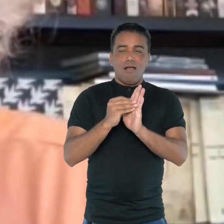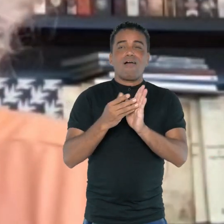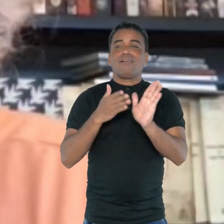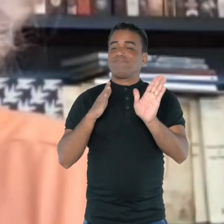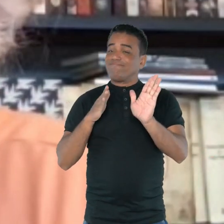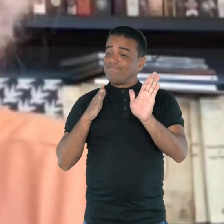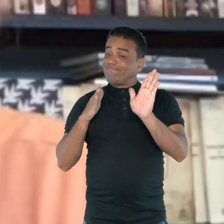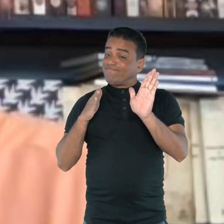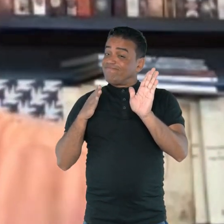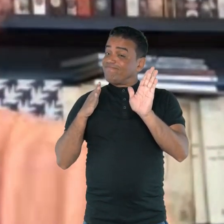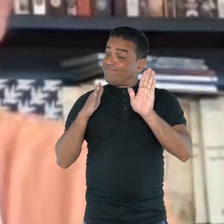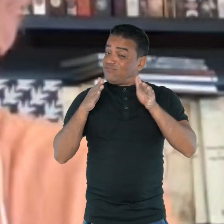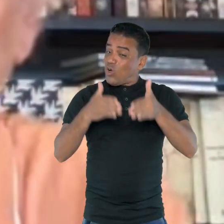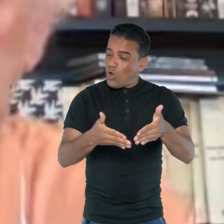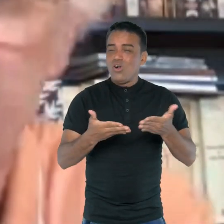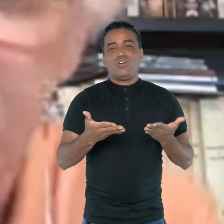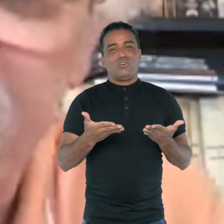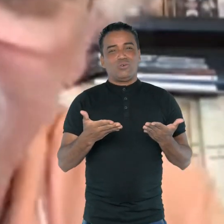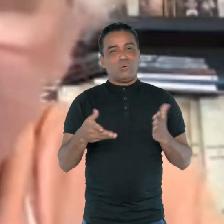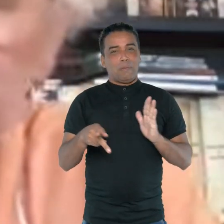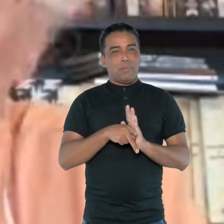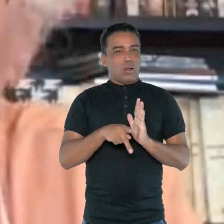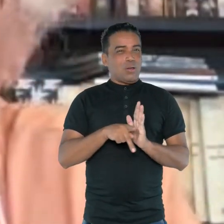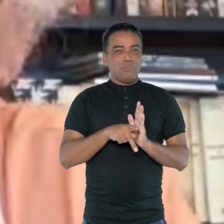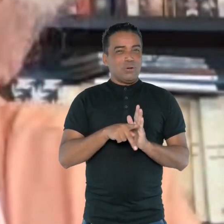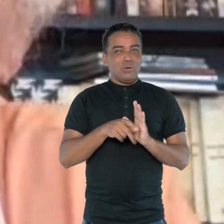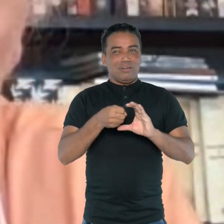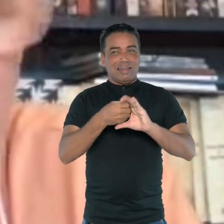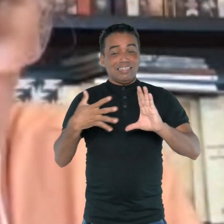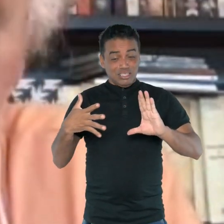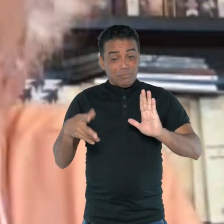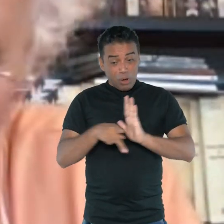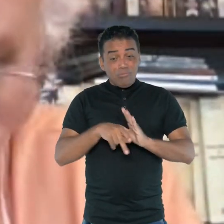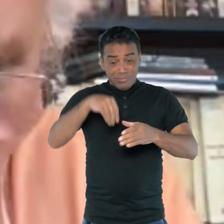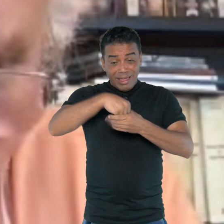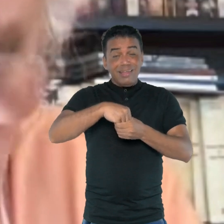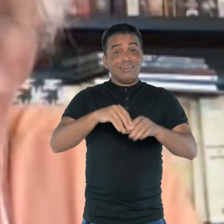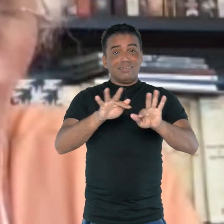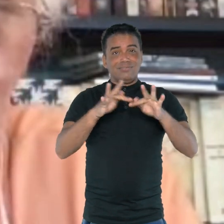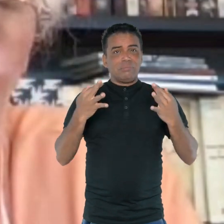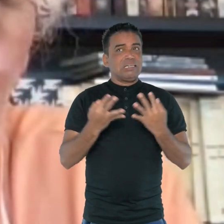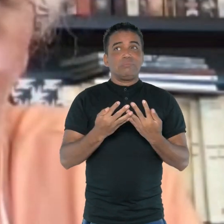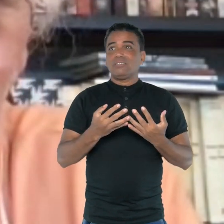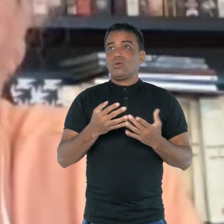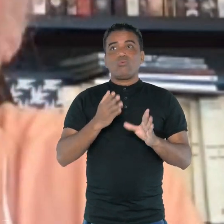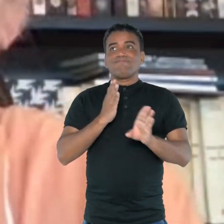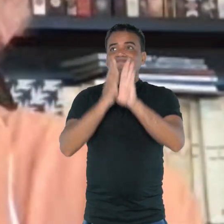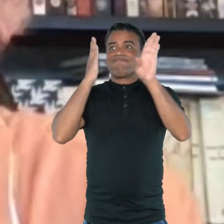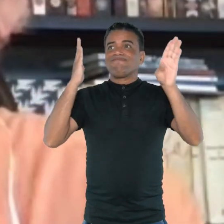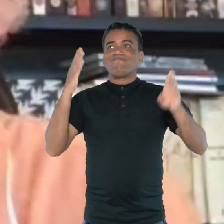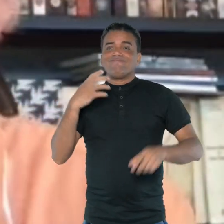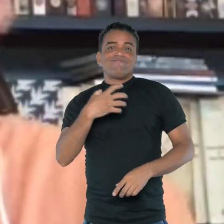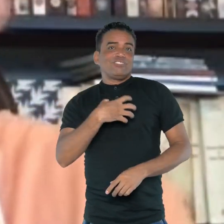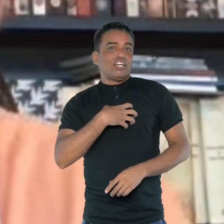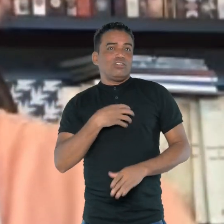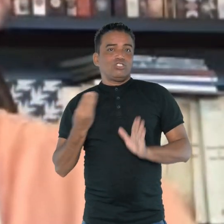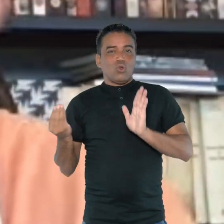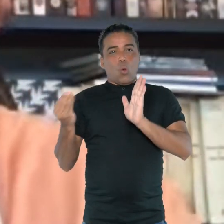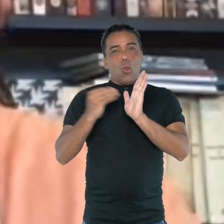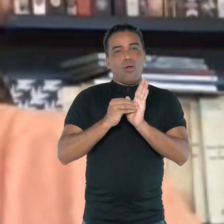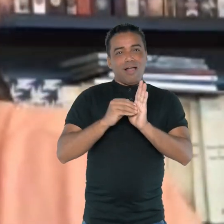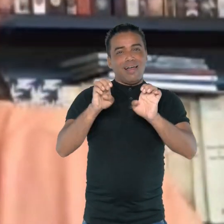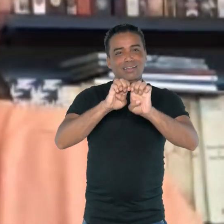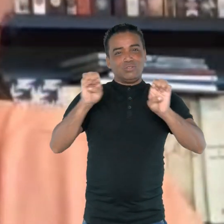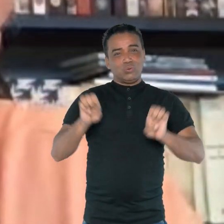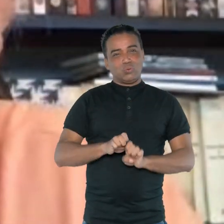e importantes, arquetípicas até, e não achava de jeito nenhum uma fórmula, um modo de